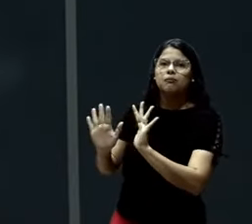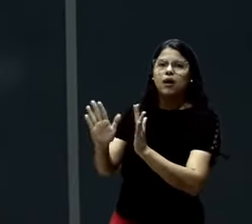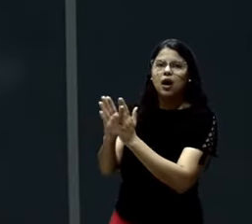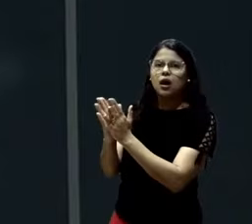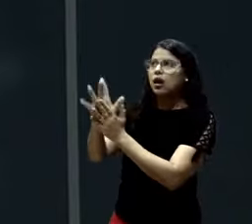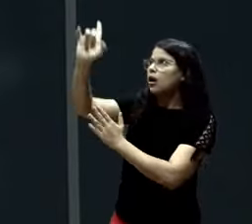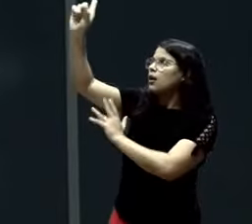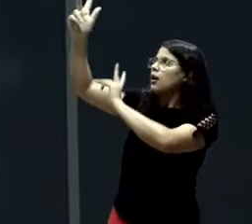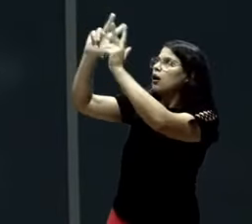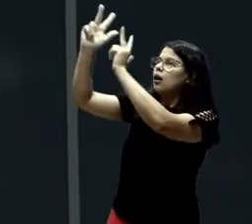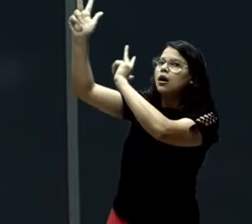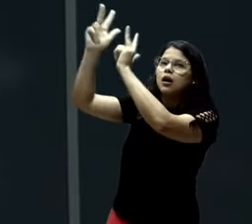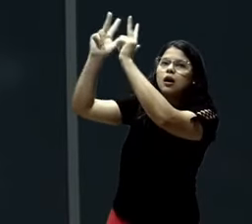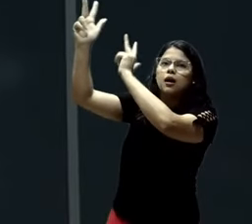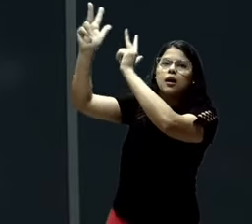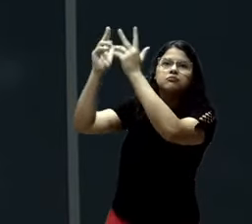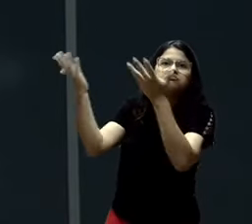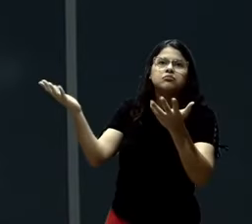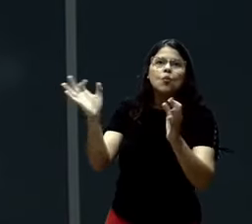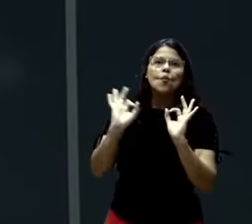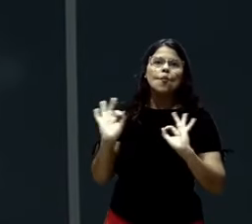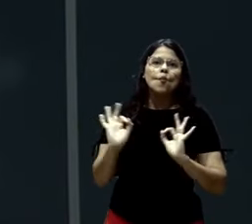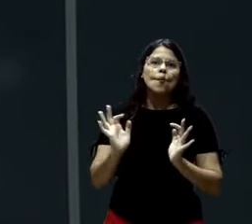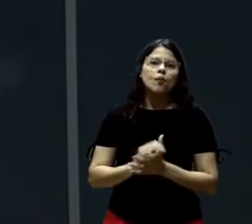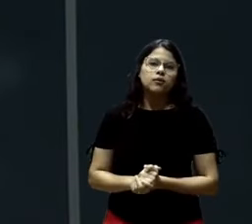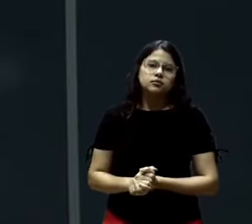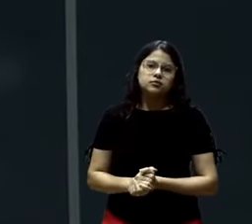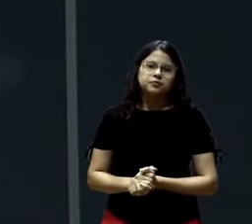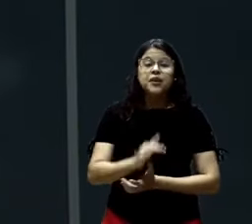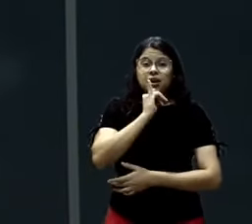A gente ora de costa para vocês, porque se orar de frente a gente passa raiva.